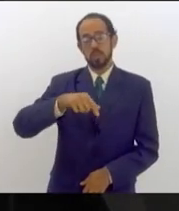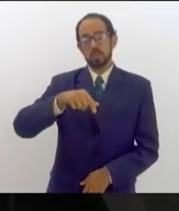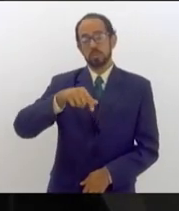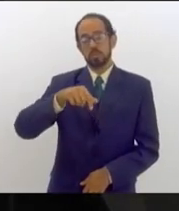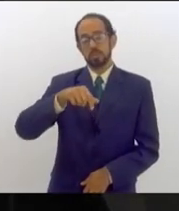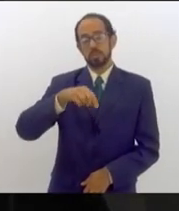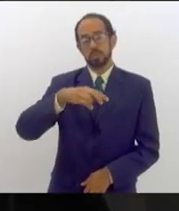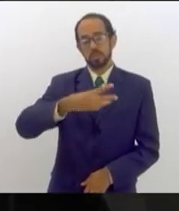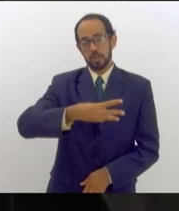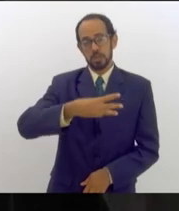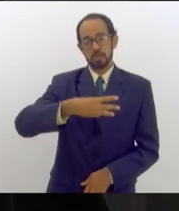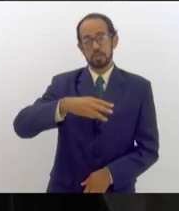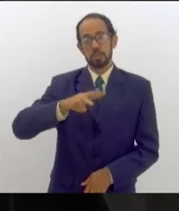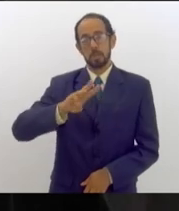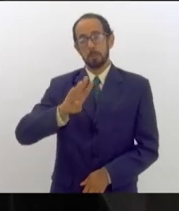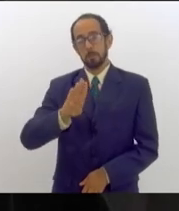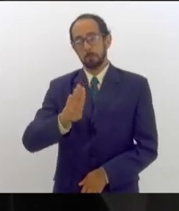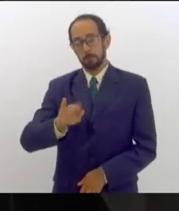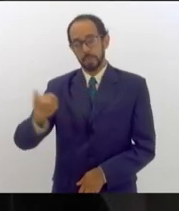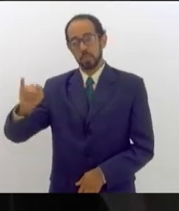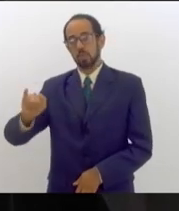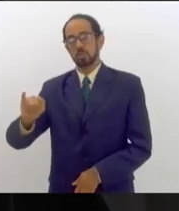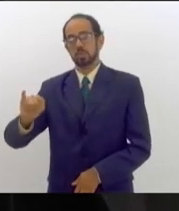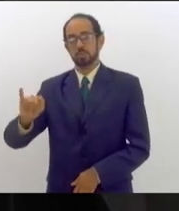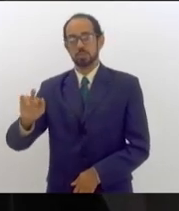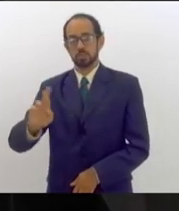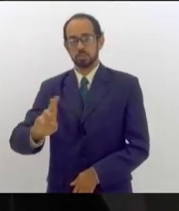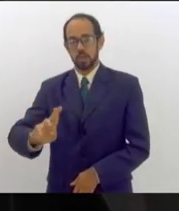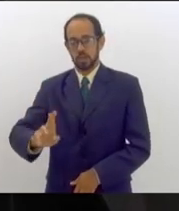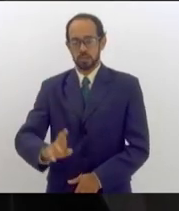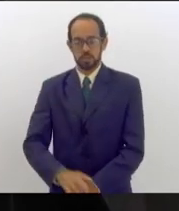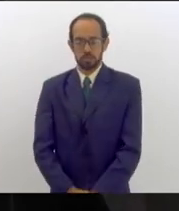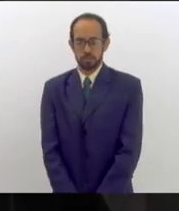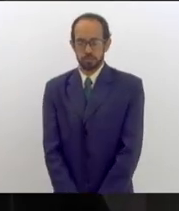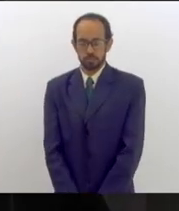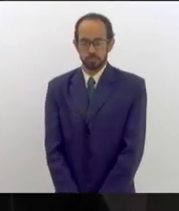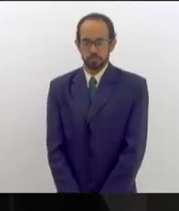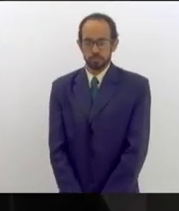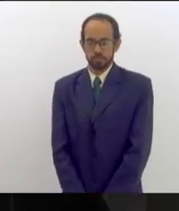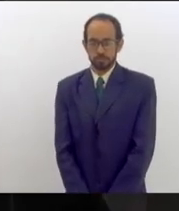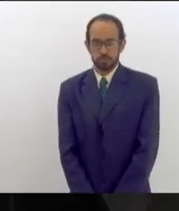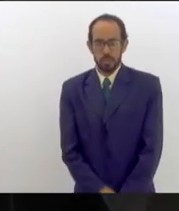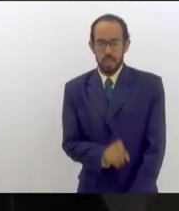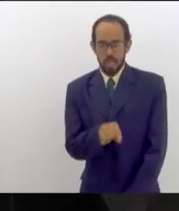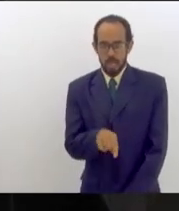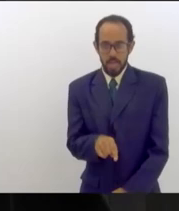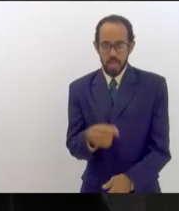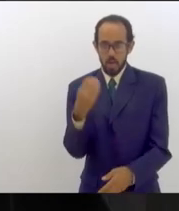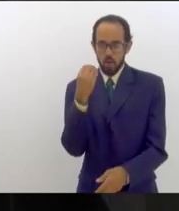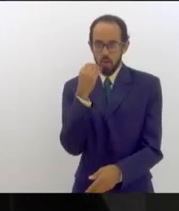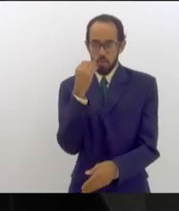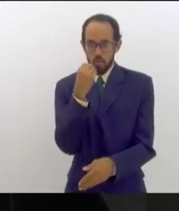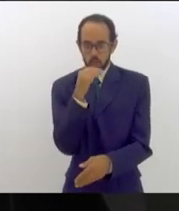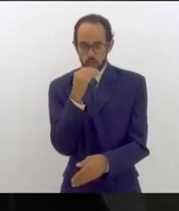188,3 bilhões de reais dividendos extraídos